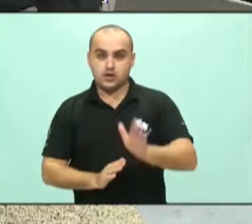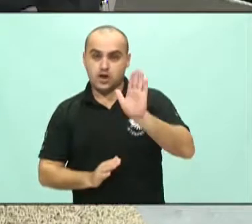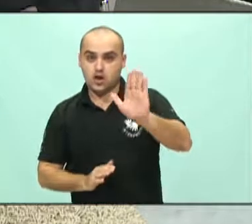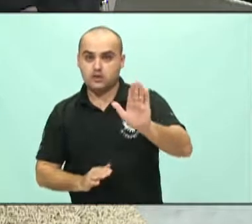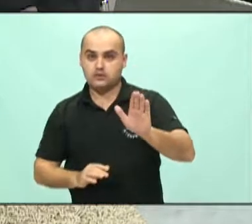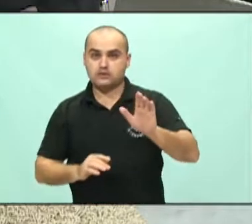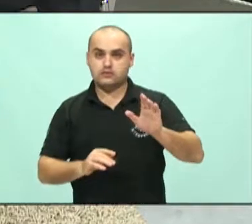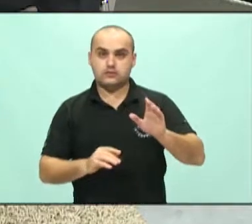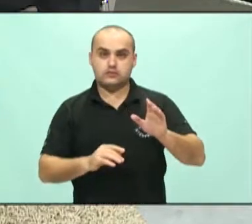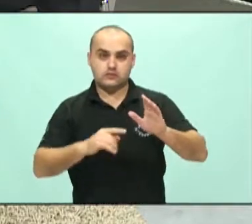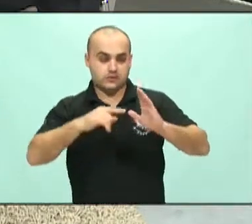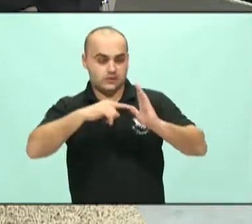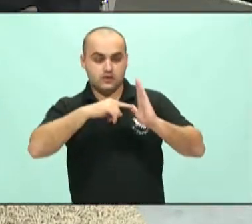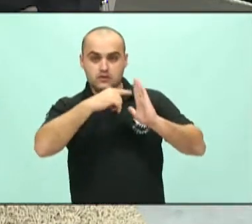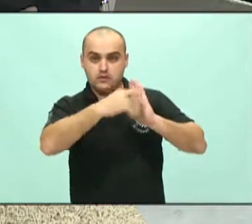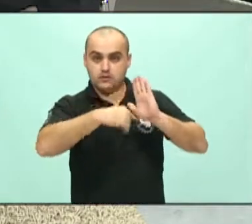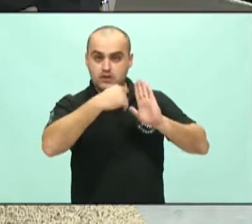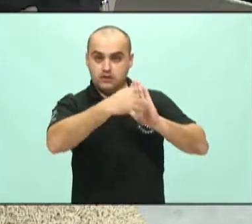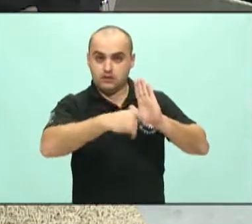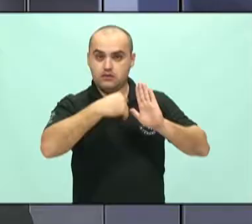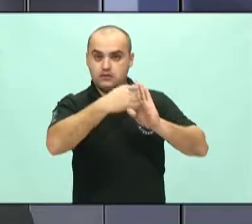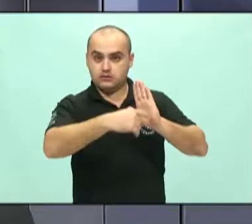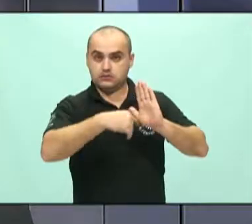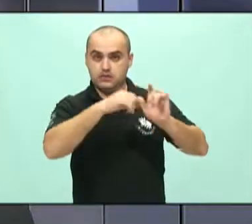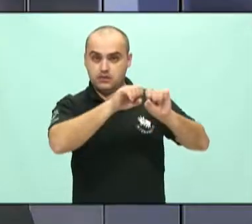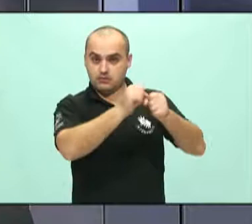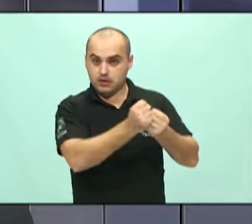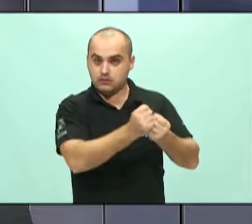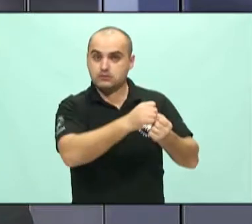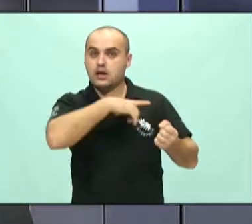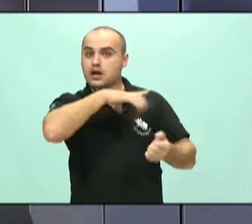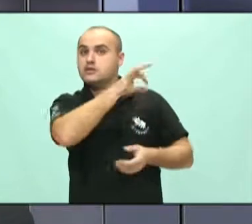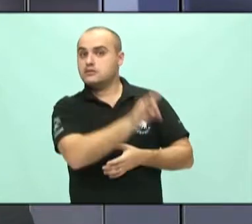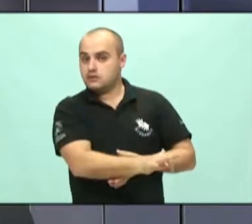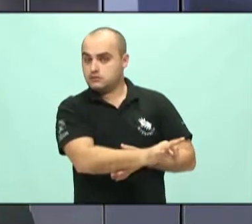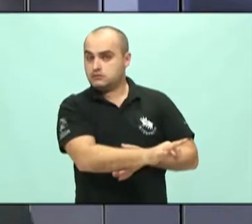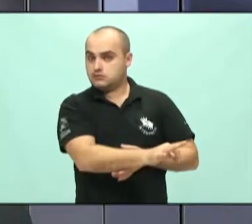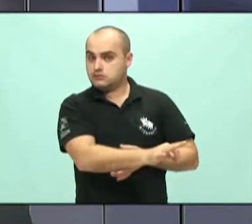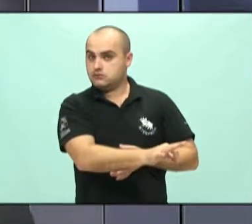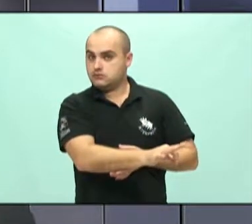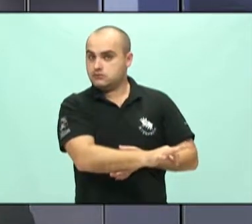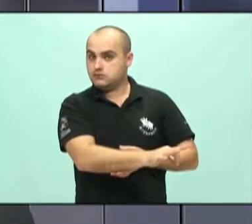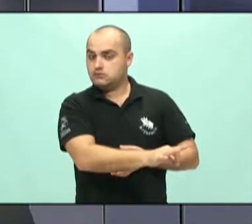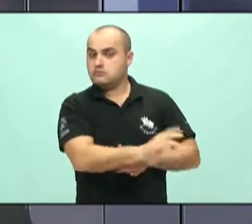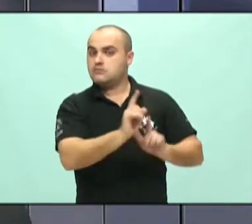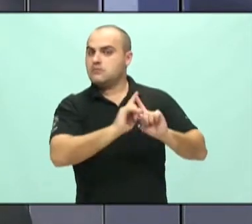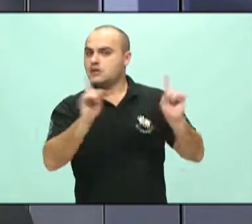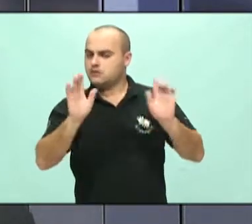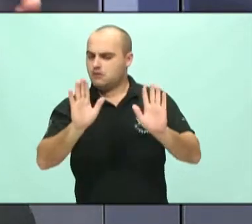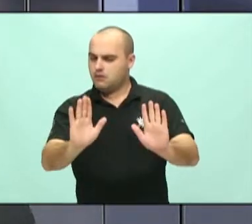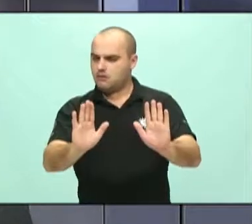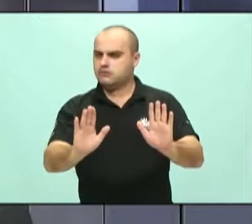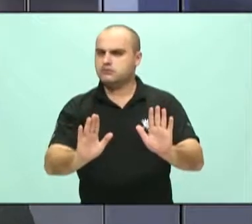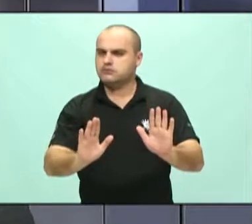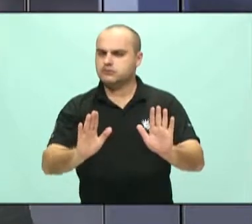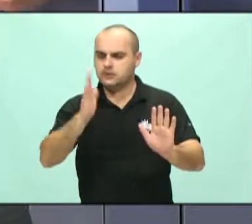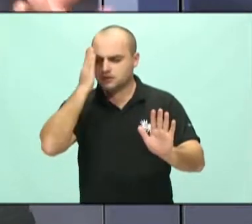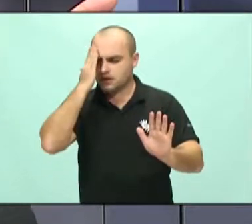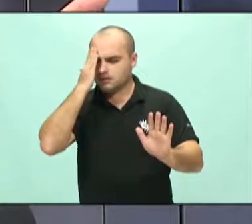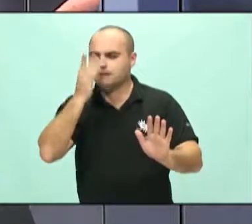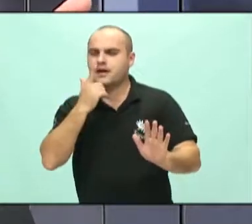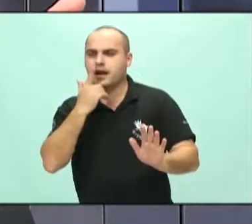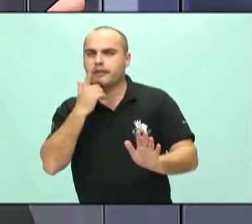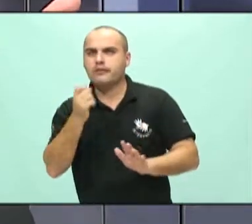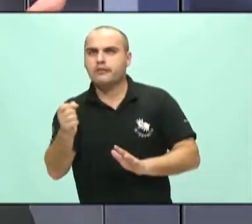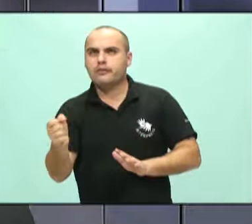2 vezes por dia ele está certo. Então a gente tem que ter o quê? Tem que ter hoje, eu acho que essa é a diferença do que dizem ser nova